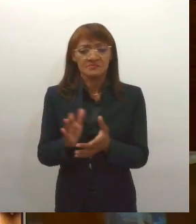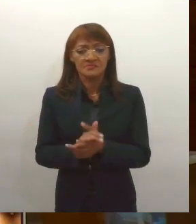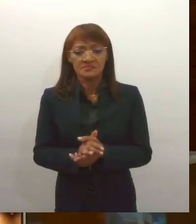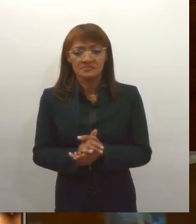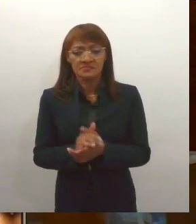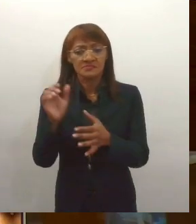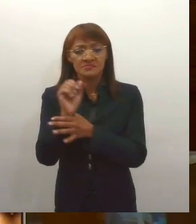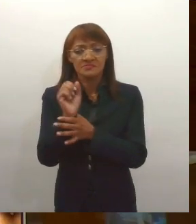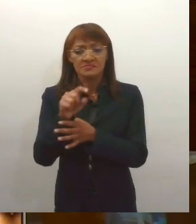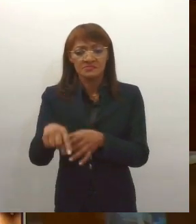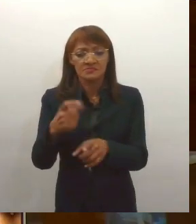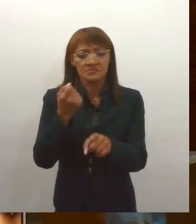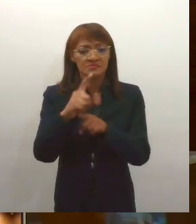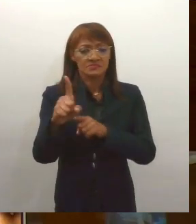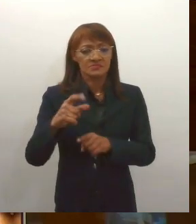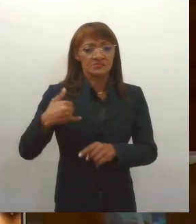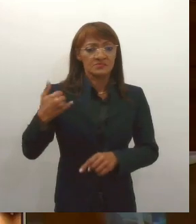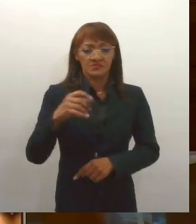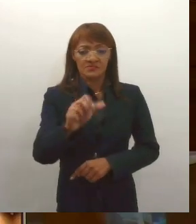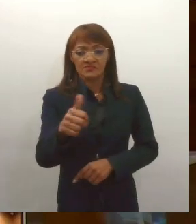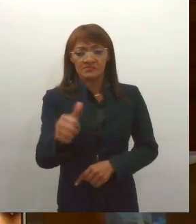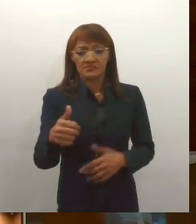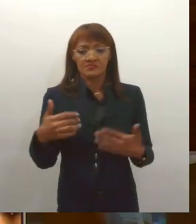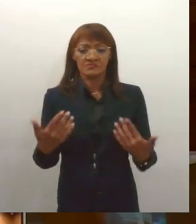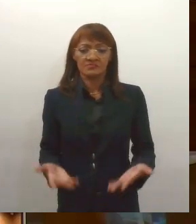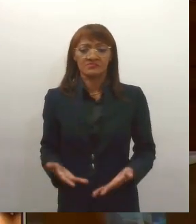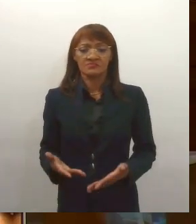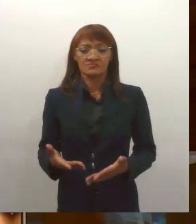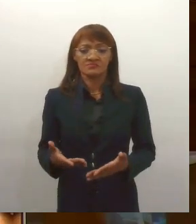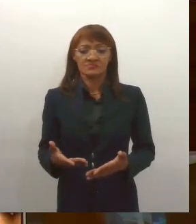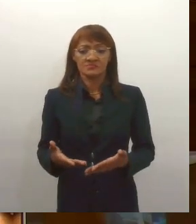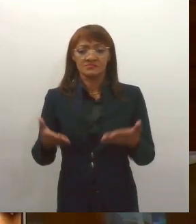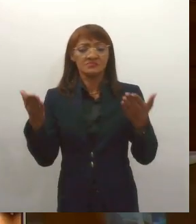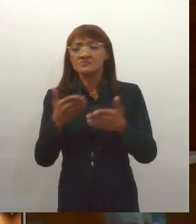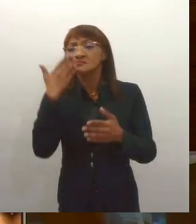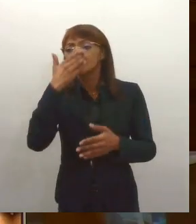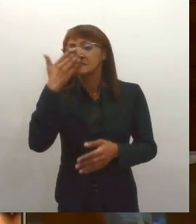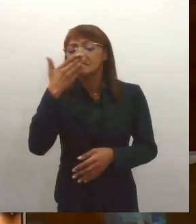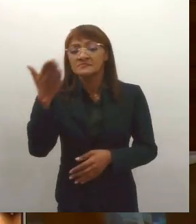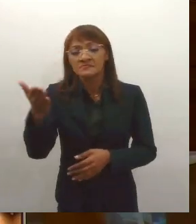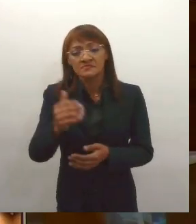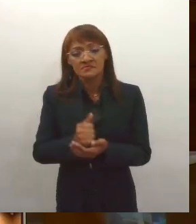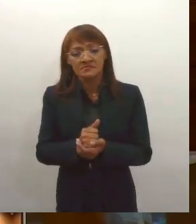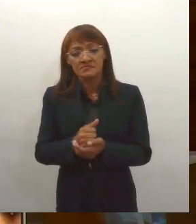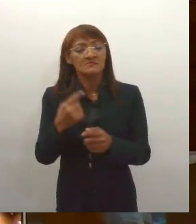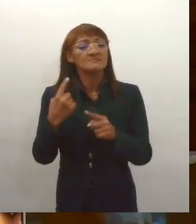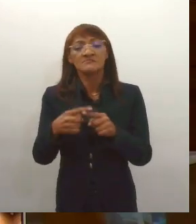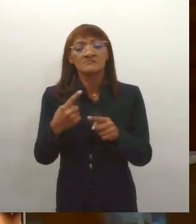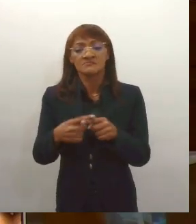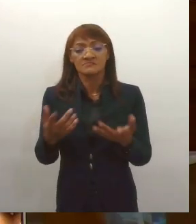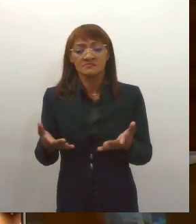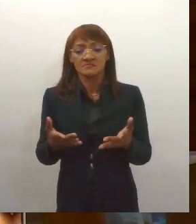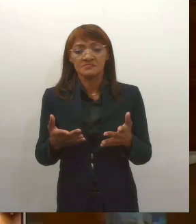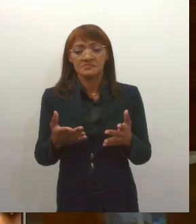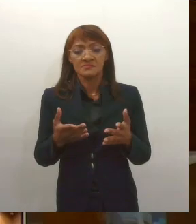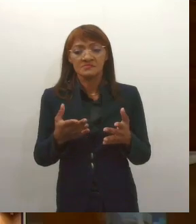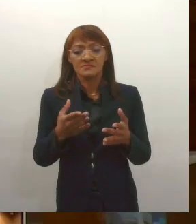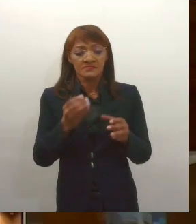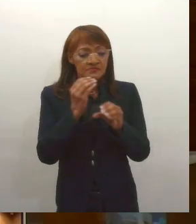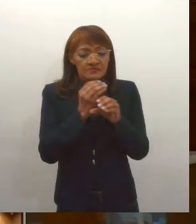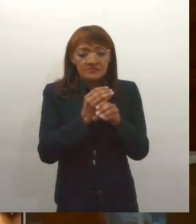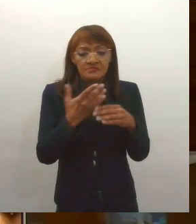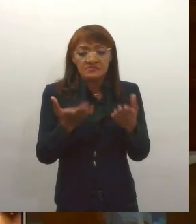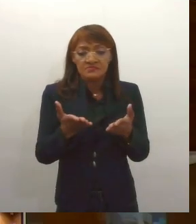foram empurrad pra prostituição né Por causa do não entendimento as pessoas não sabem nem a diferença de orientação sexual